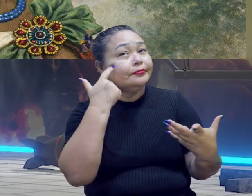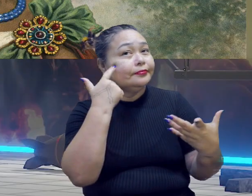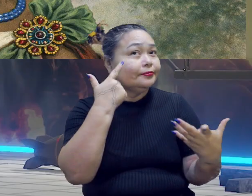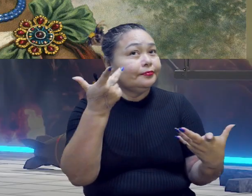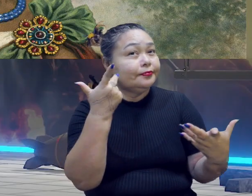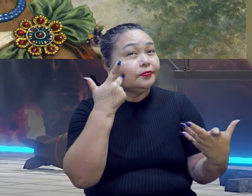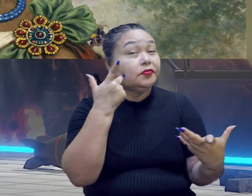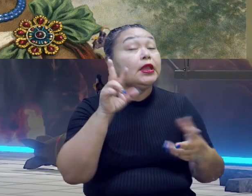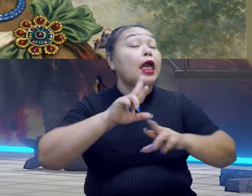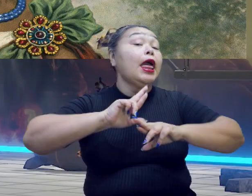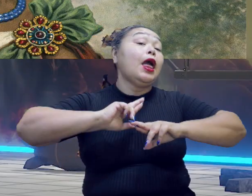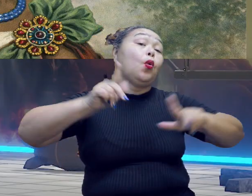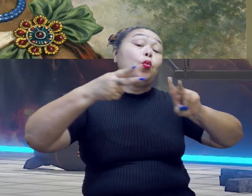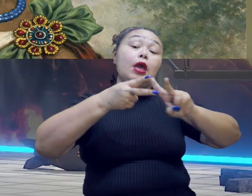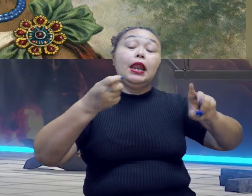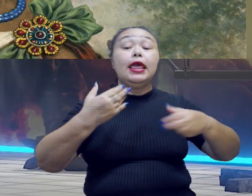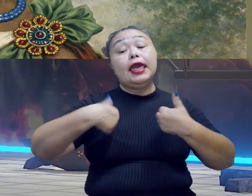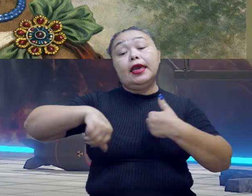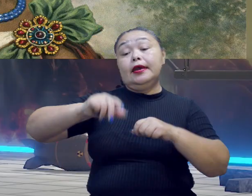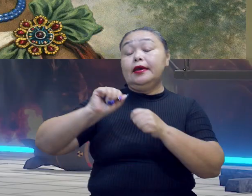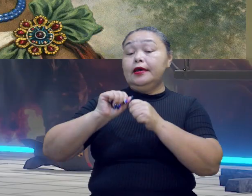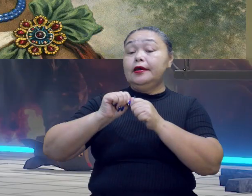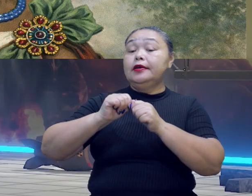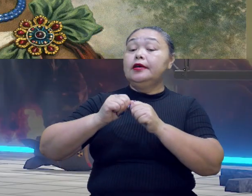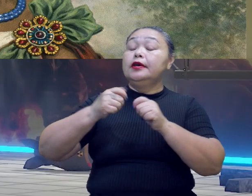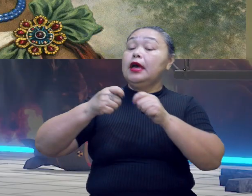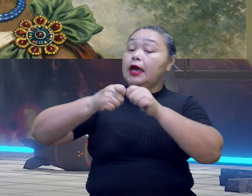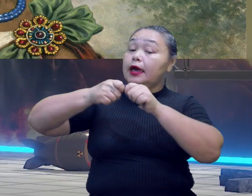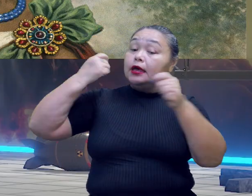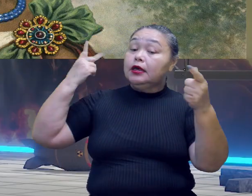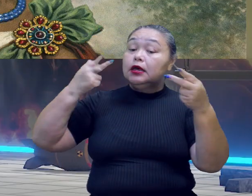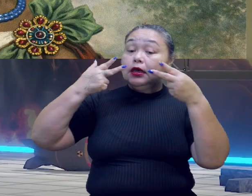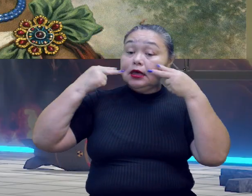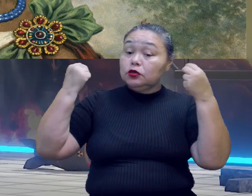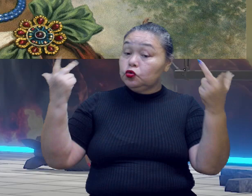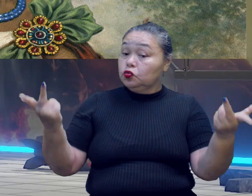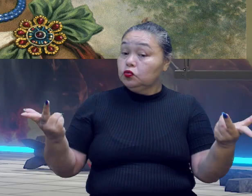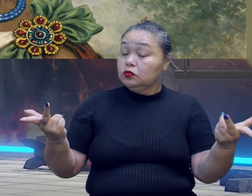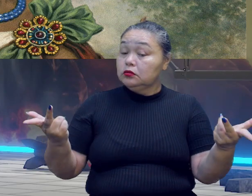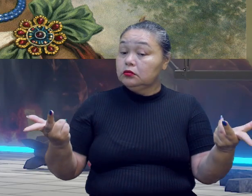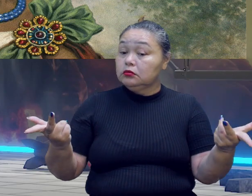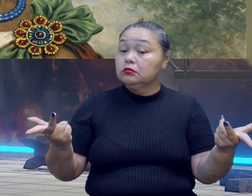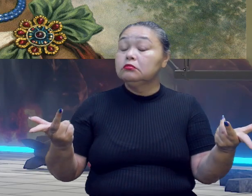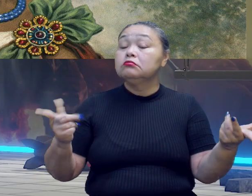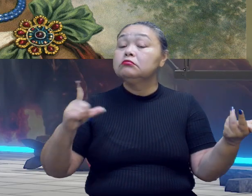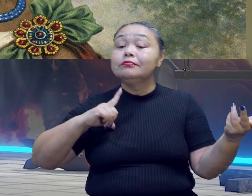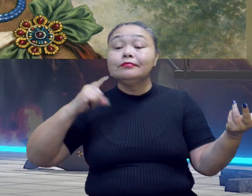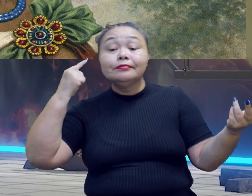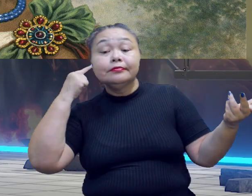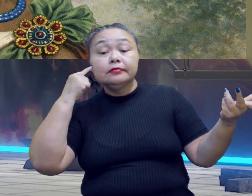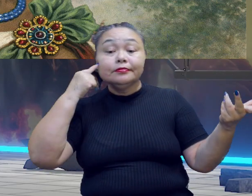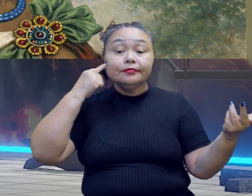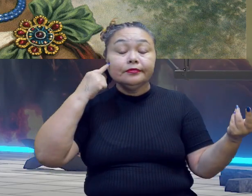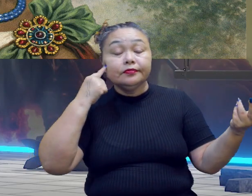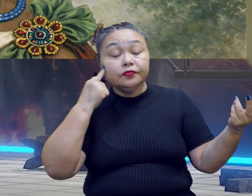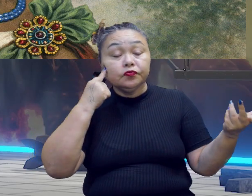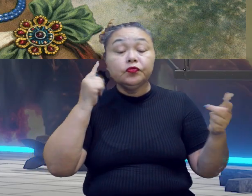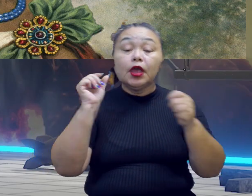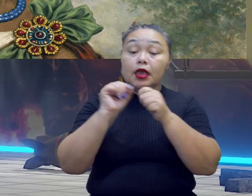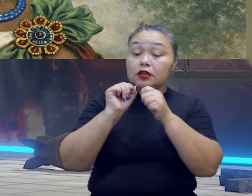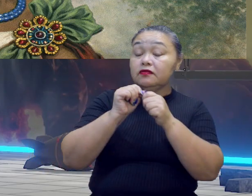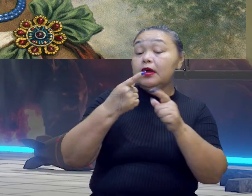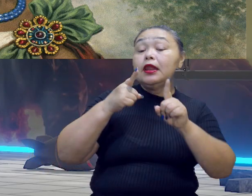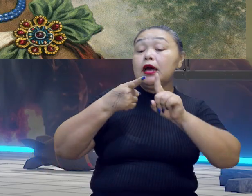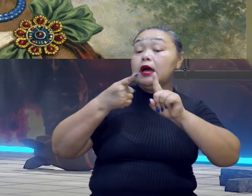que ele não é indígena, ele é índio. A gente ainda comete esses erros, achando que quando a gente fala